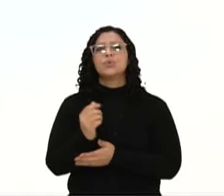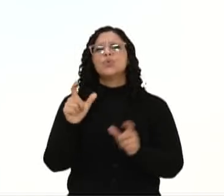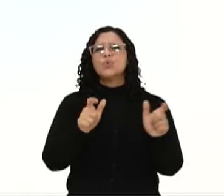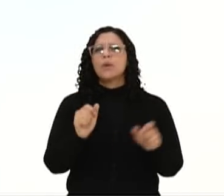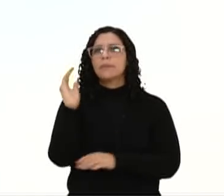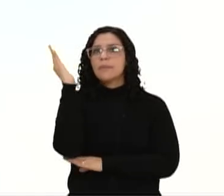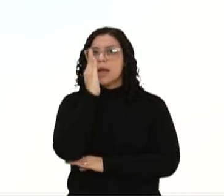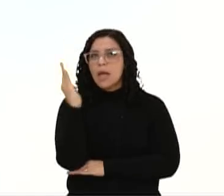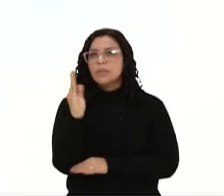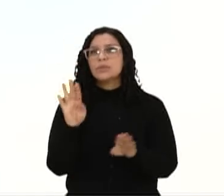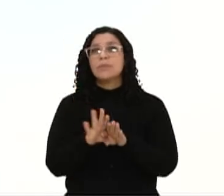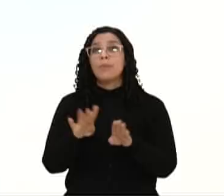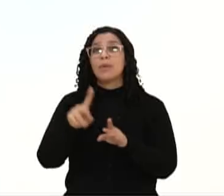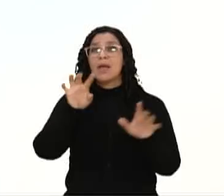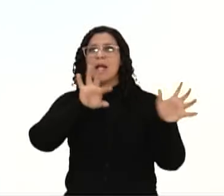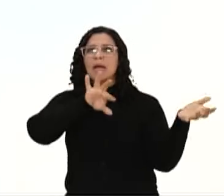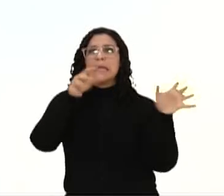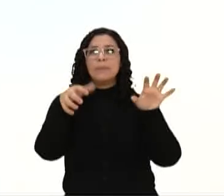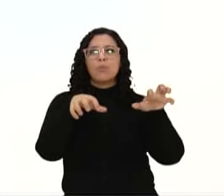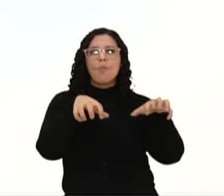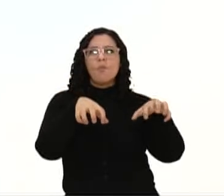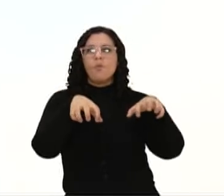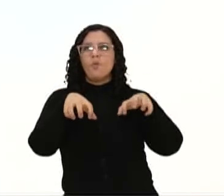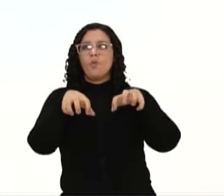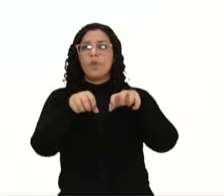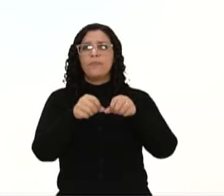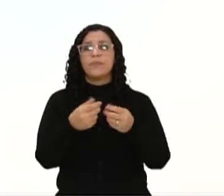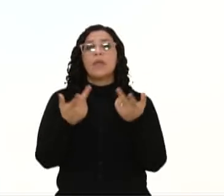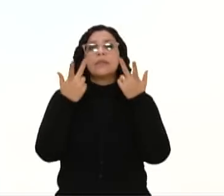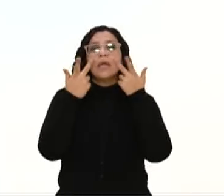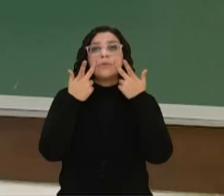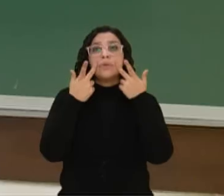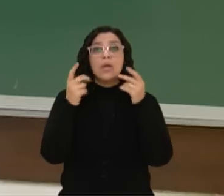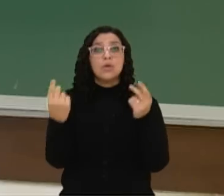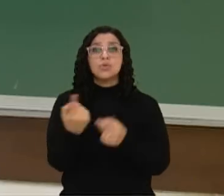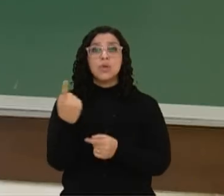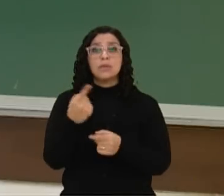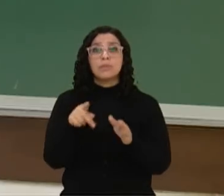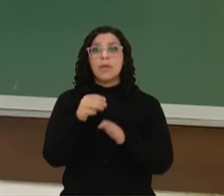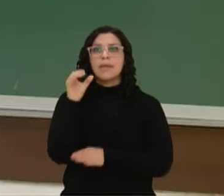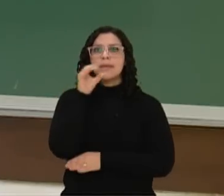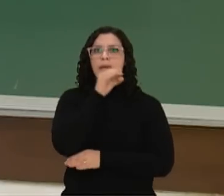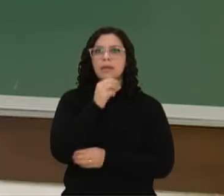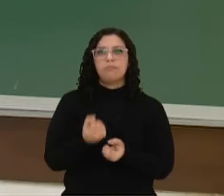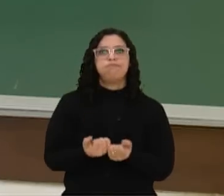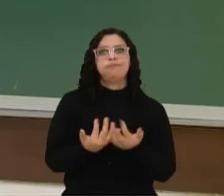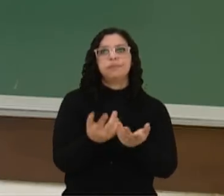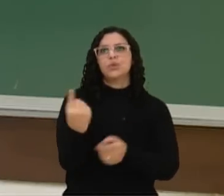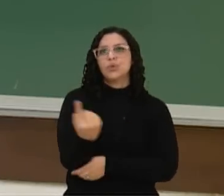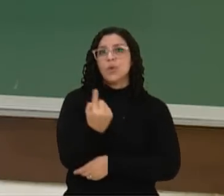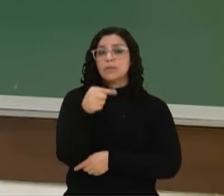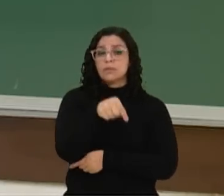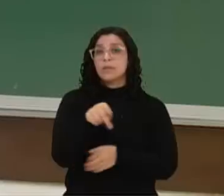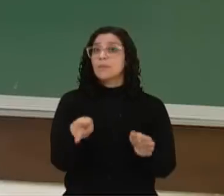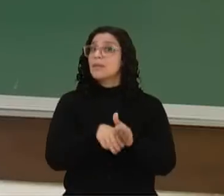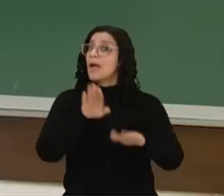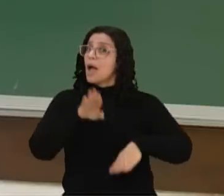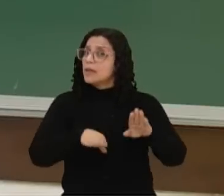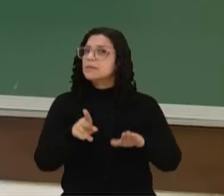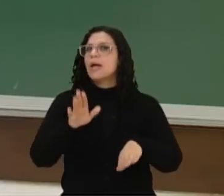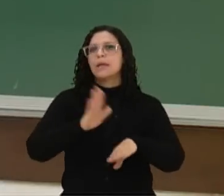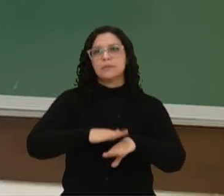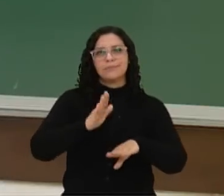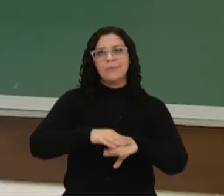em função do clima seco, que começam de forma natural ali por causa das temperaturas, enfim, mas que muitas